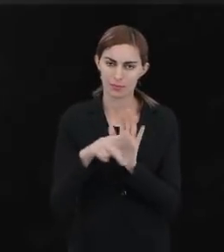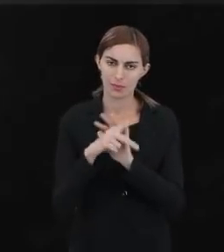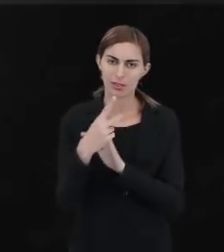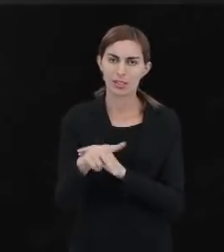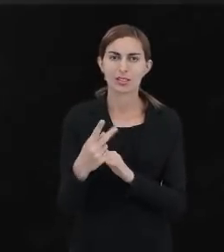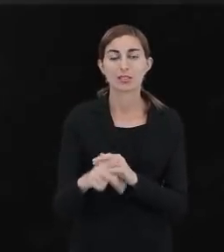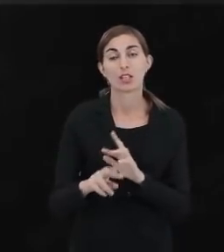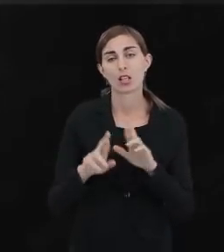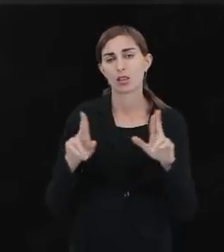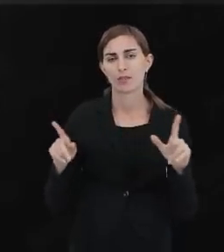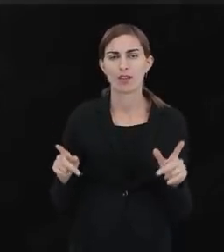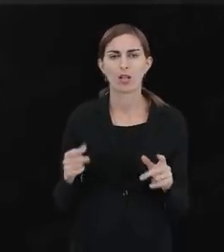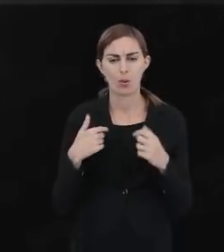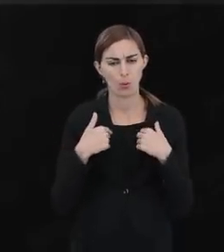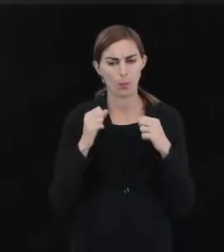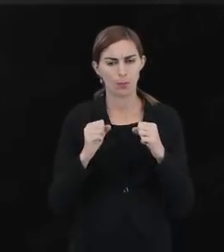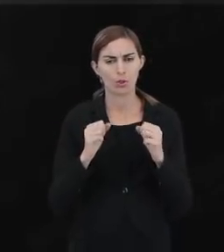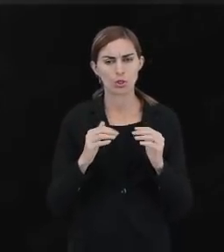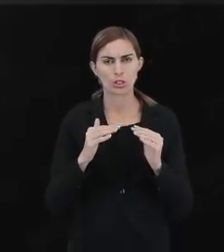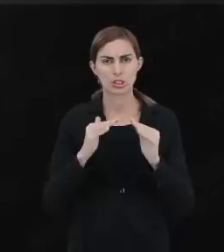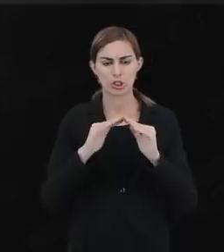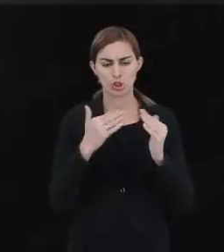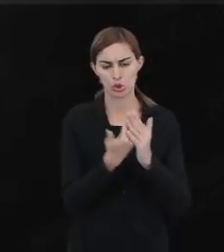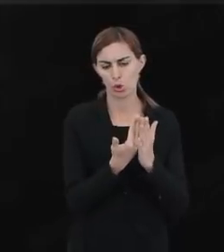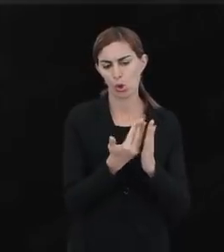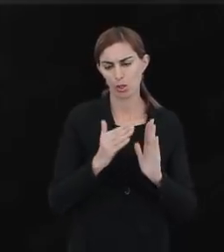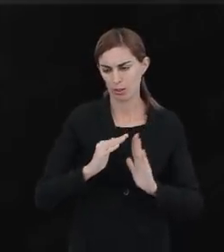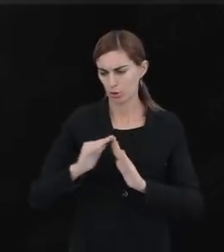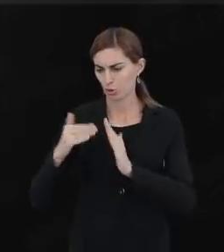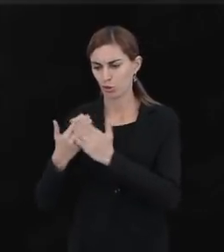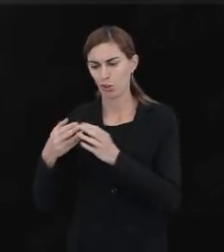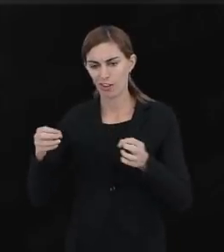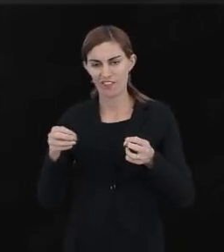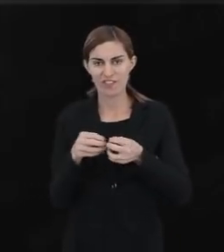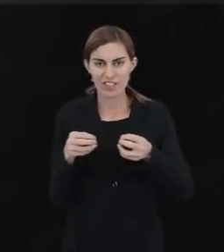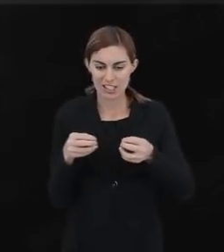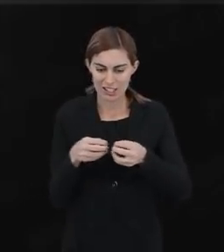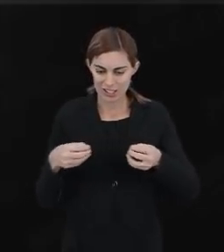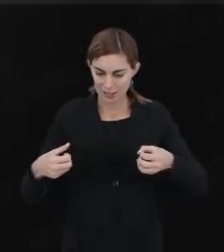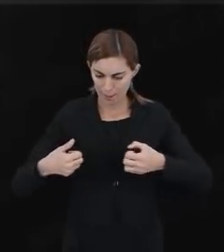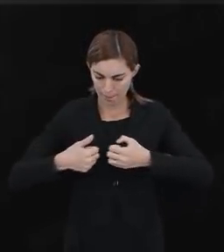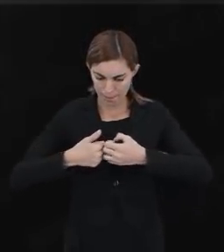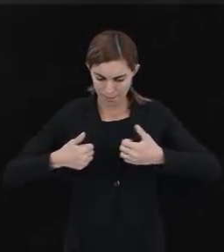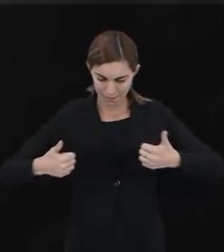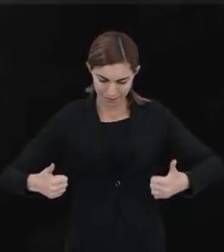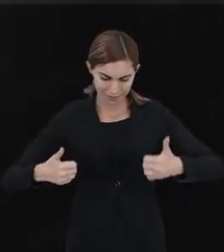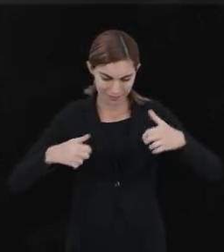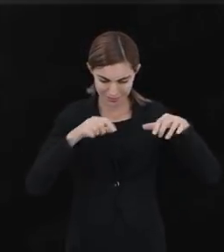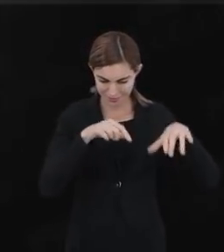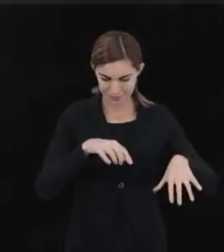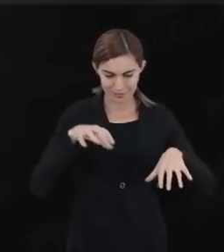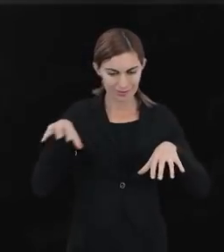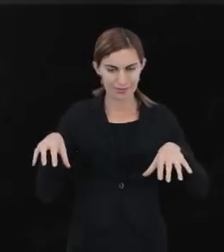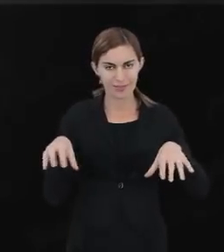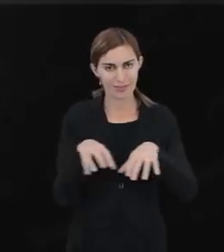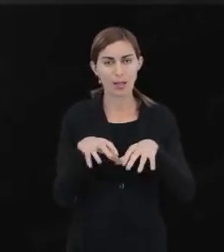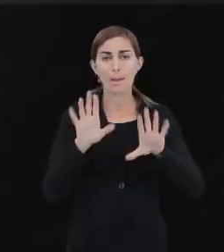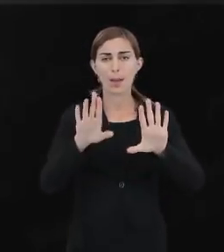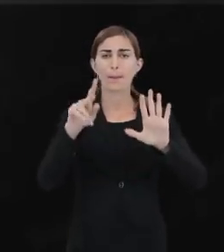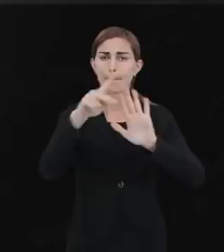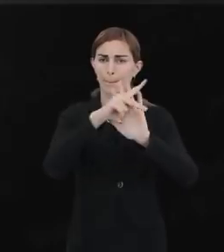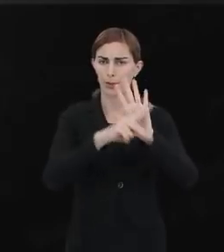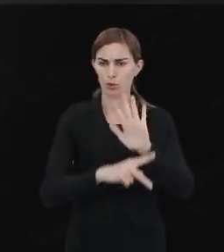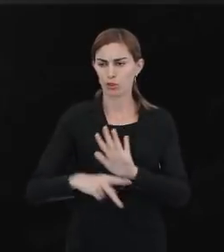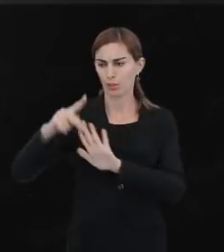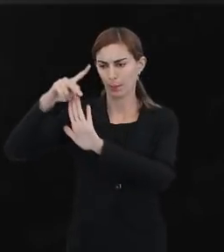que é diferente eu posso ter uma escola vizinha à outra mas eu posso ter e certamente terei projetos